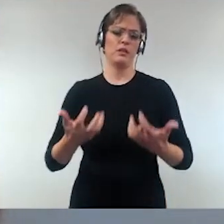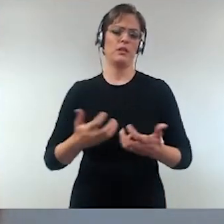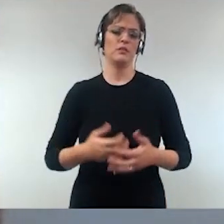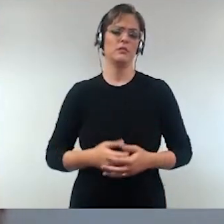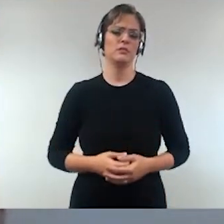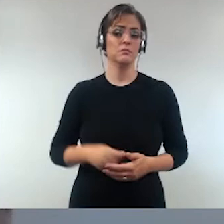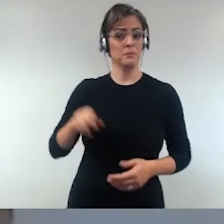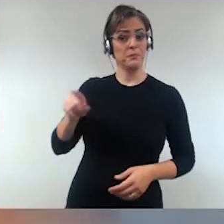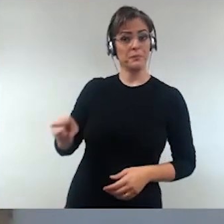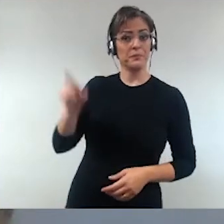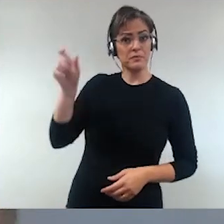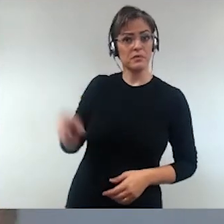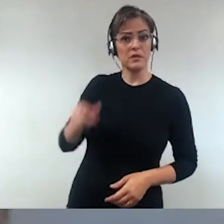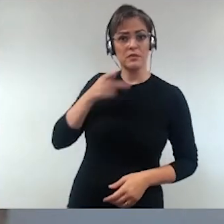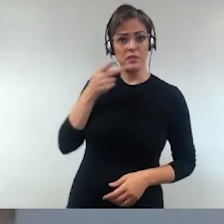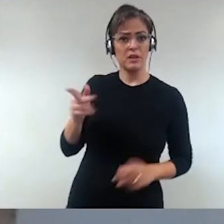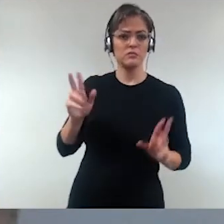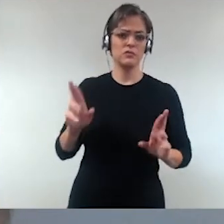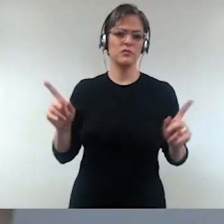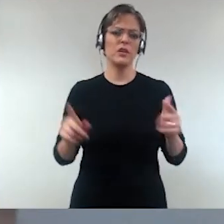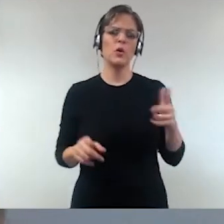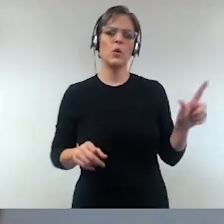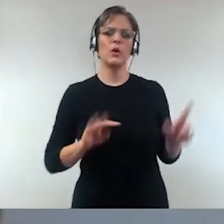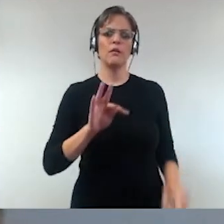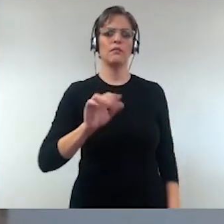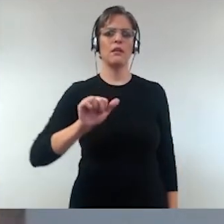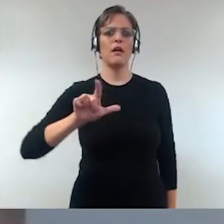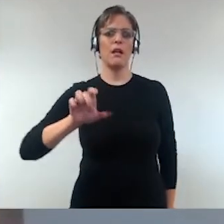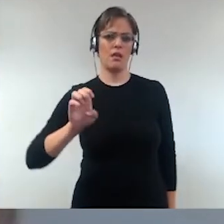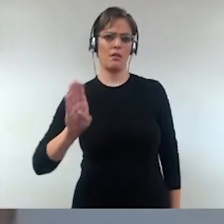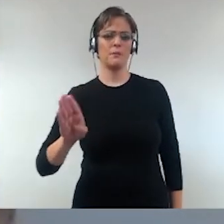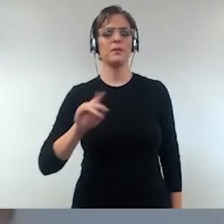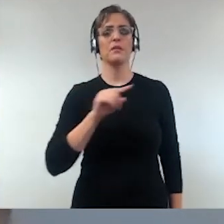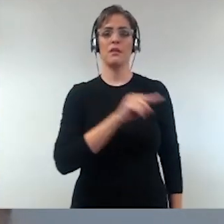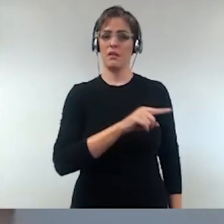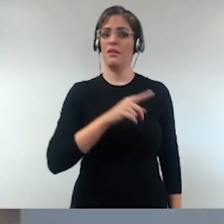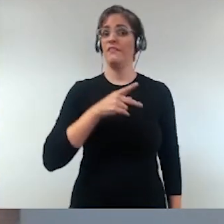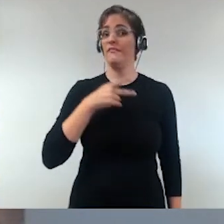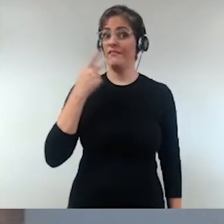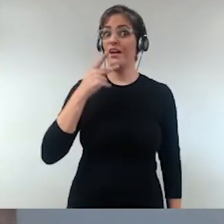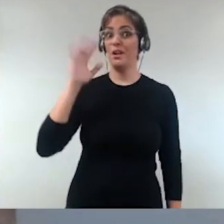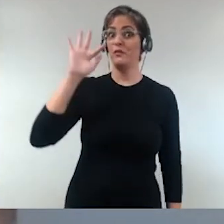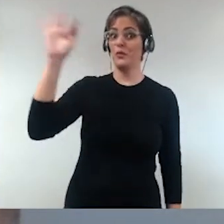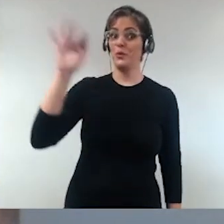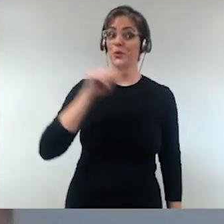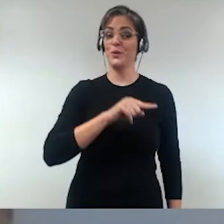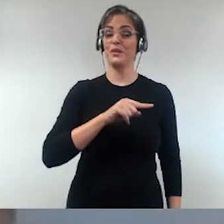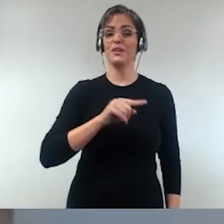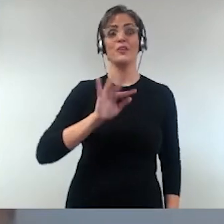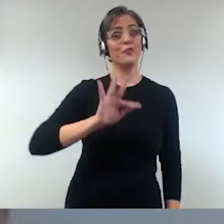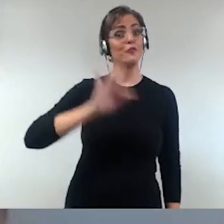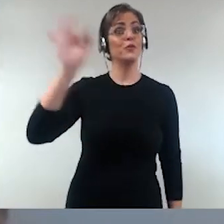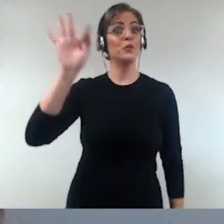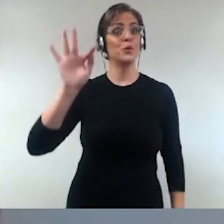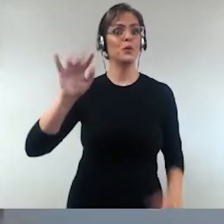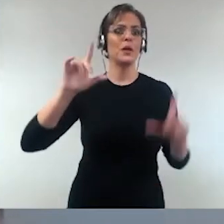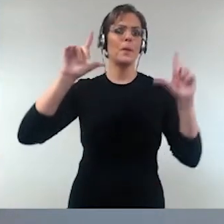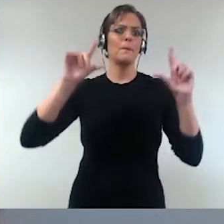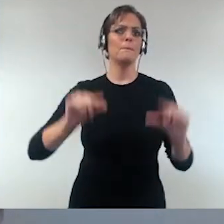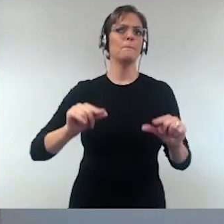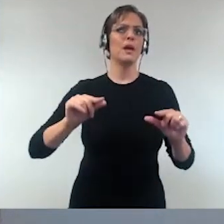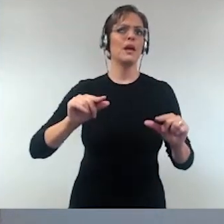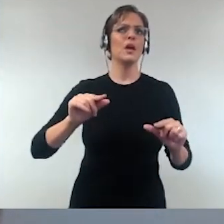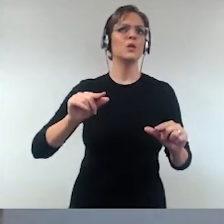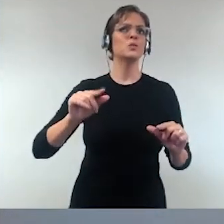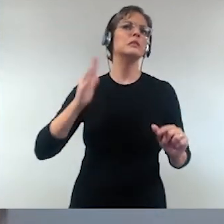Barbosa Moreira, o Taleb, né, esse autor que eu mencionei no início, ele faz uma profecia. Ele diz que o futuro vai ser cada vez menos